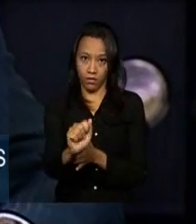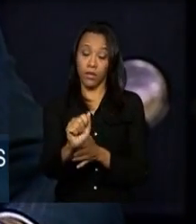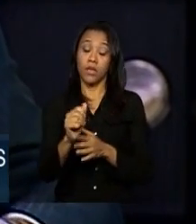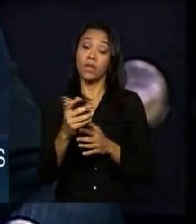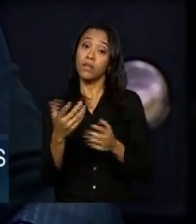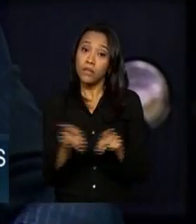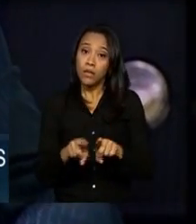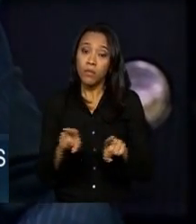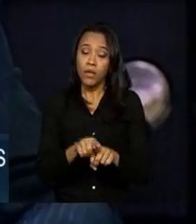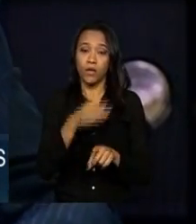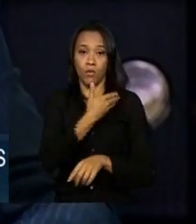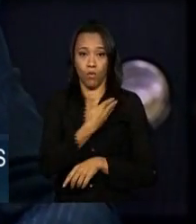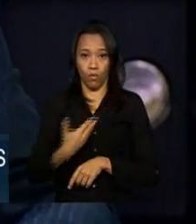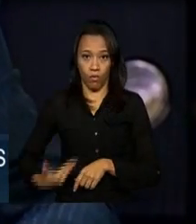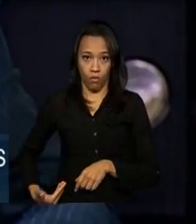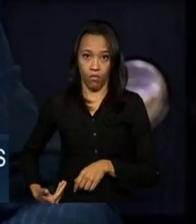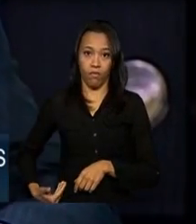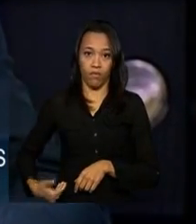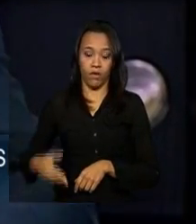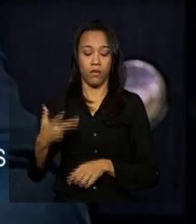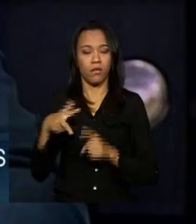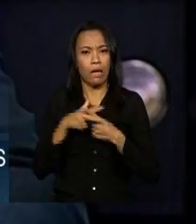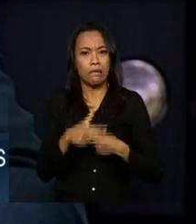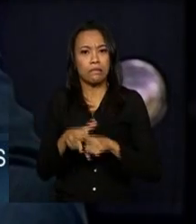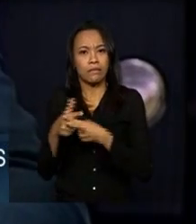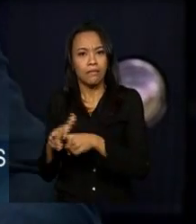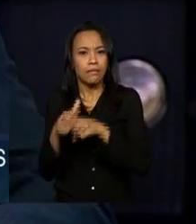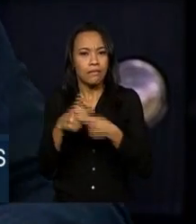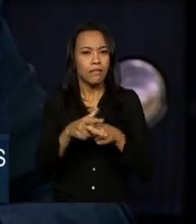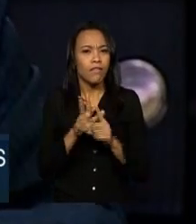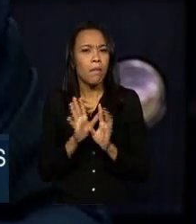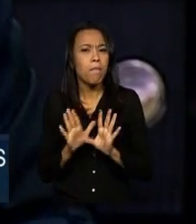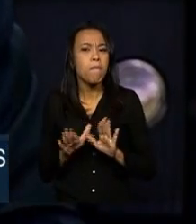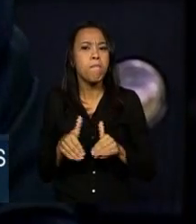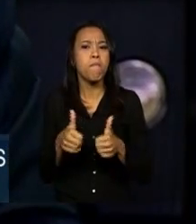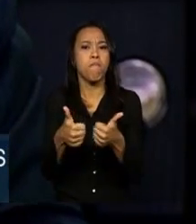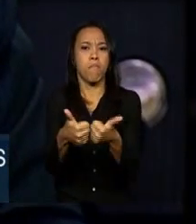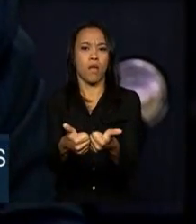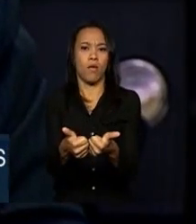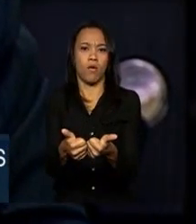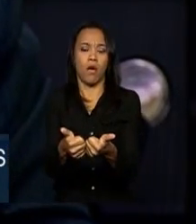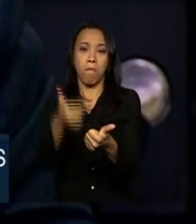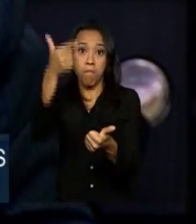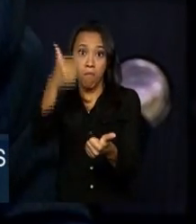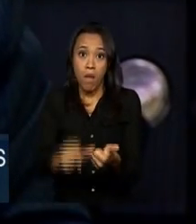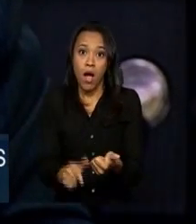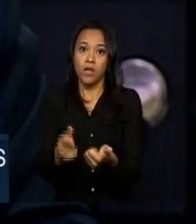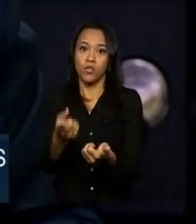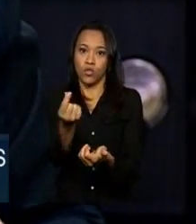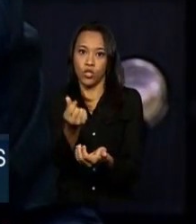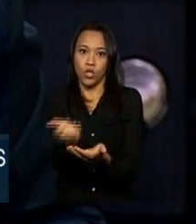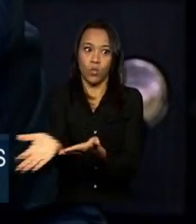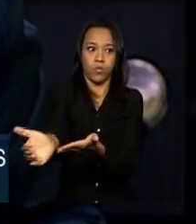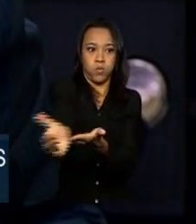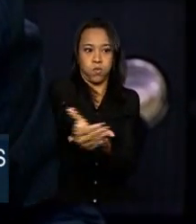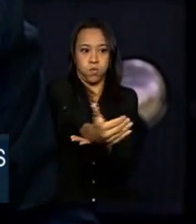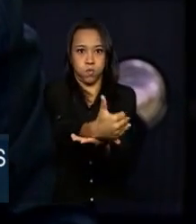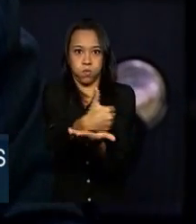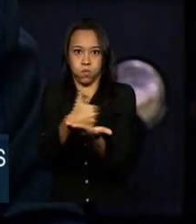eh que vai melhorar a sua arrecadação né a o momento anticíclico